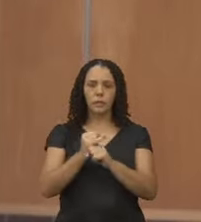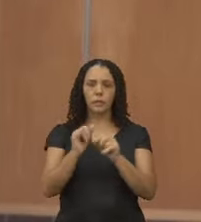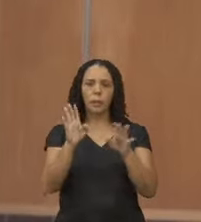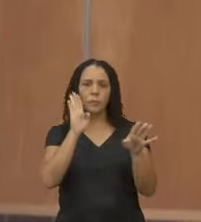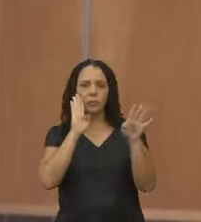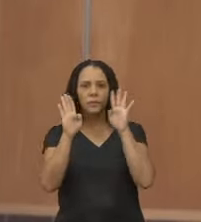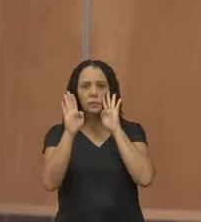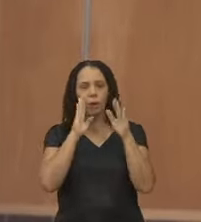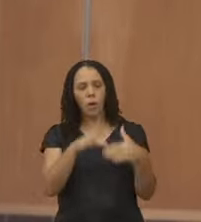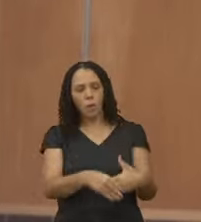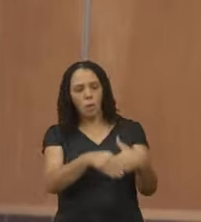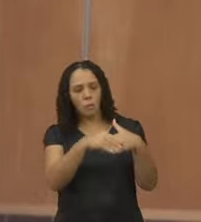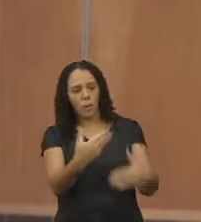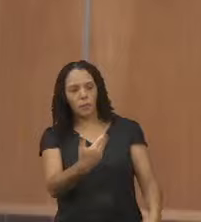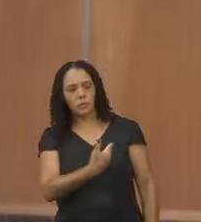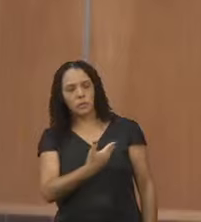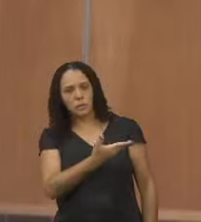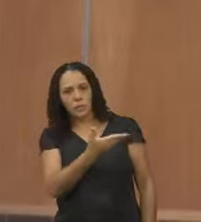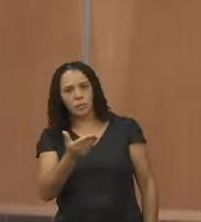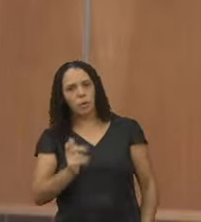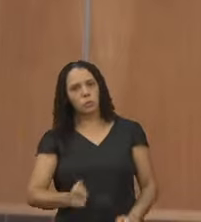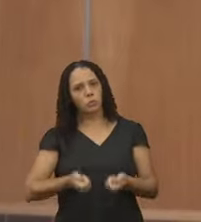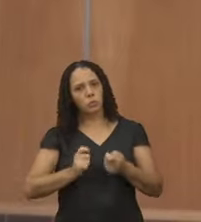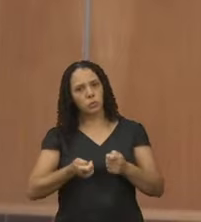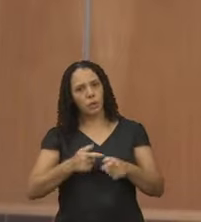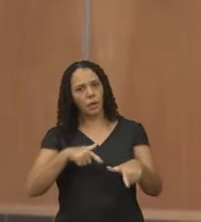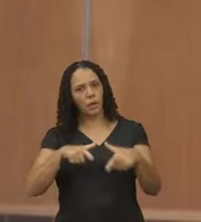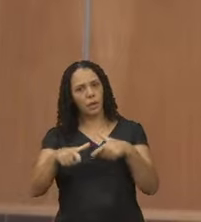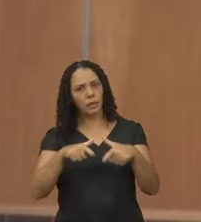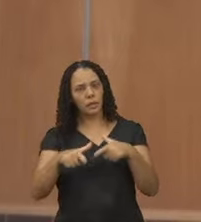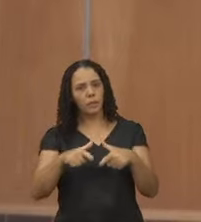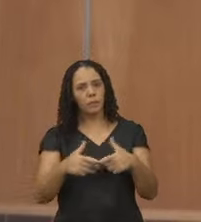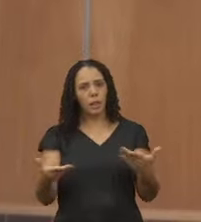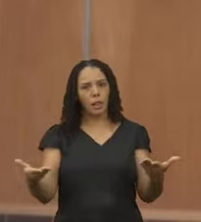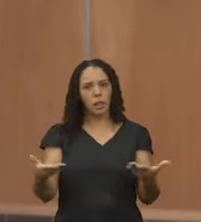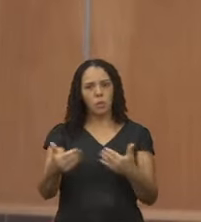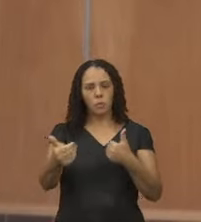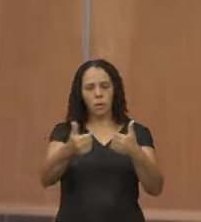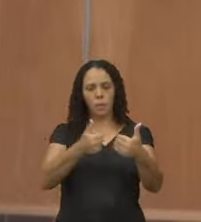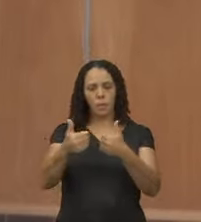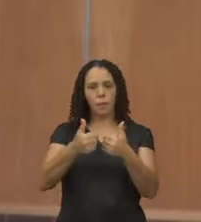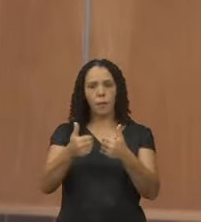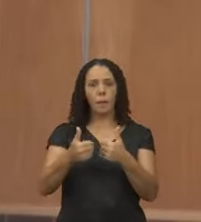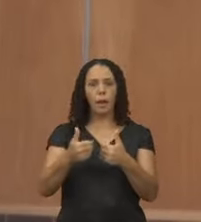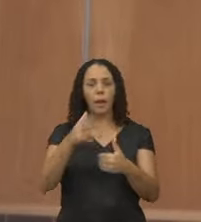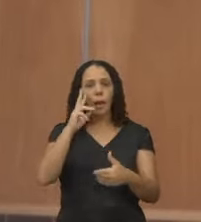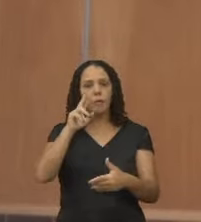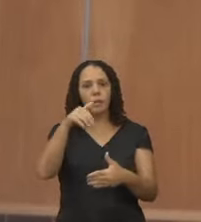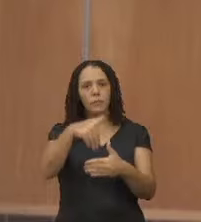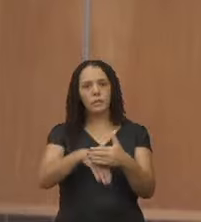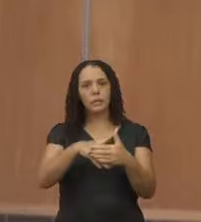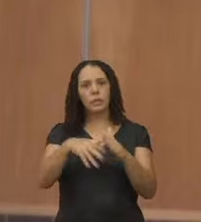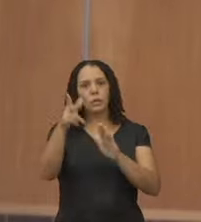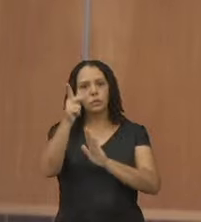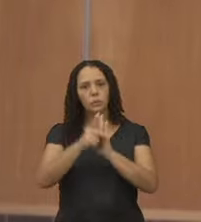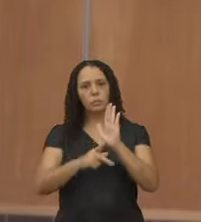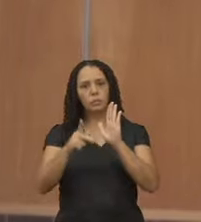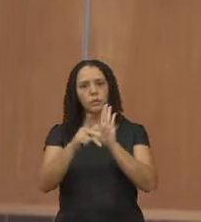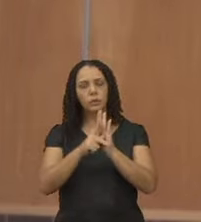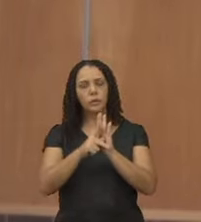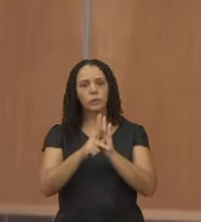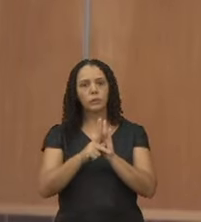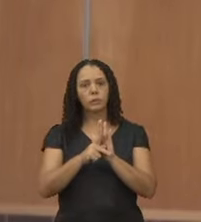amigos charreteiros que está aqui no dia de hoje, né, para acompanhar a votação desse projeto.